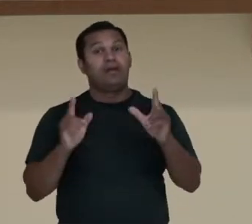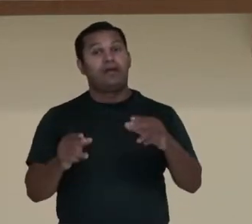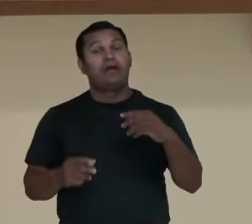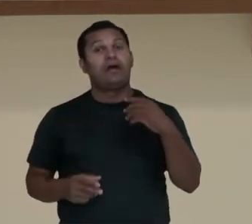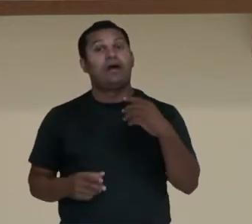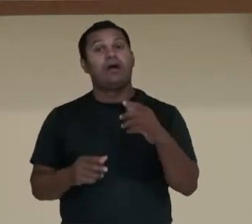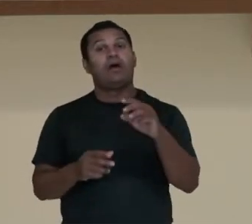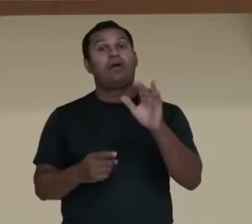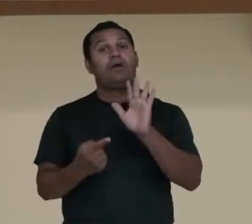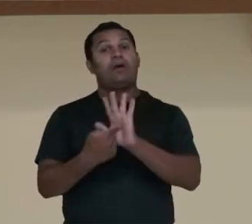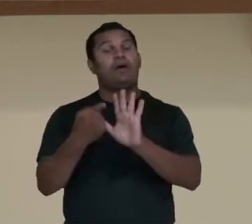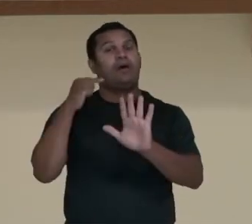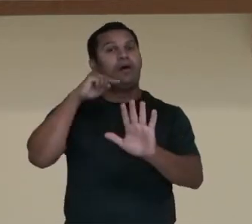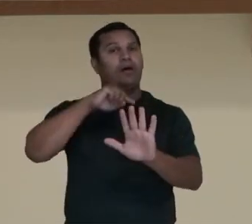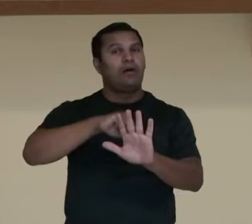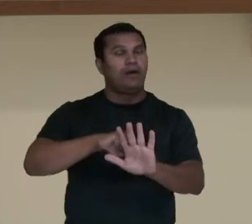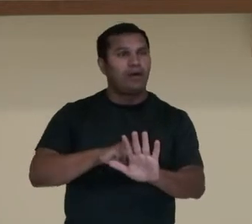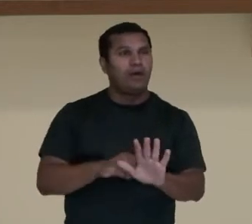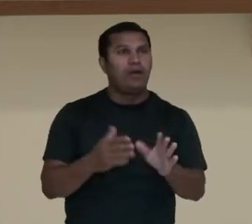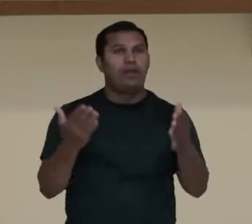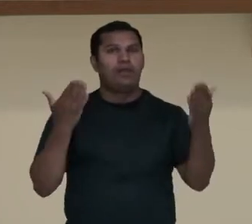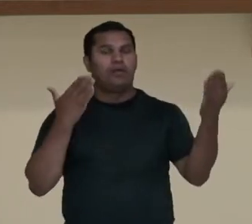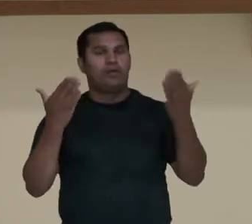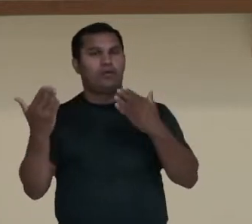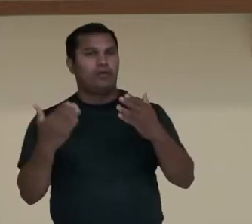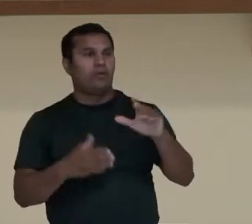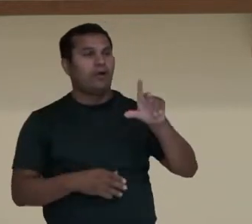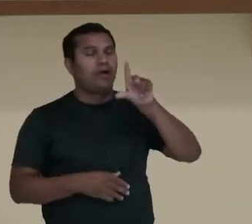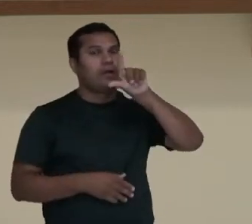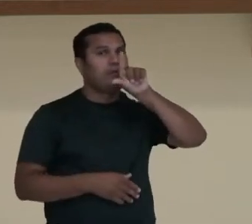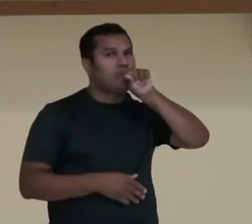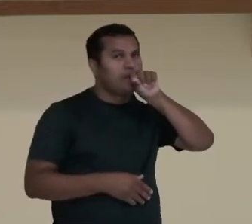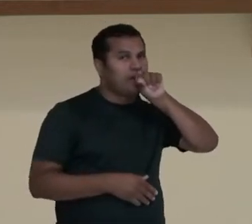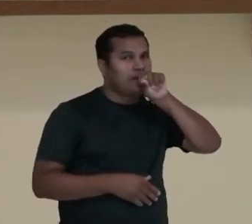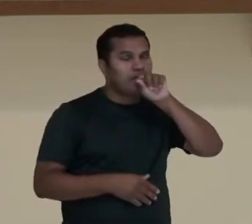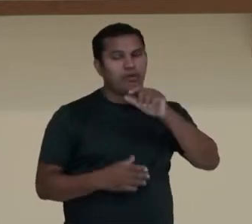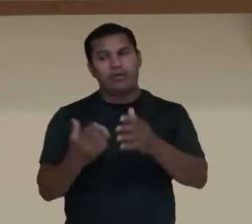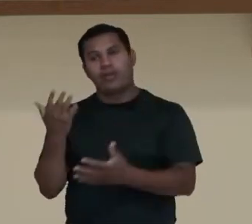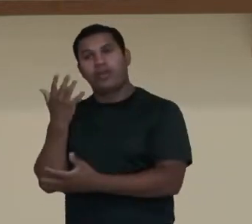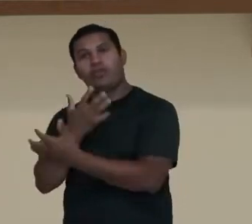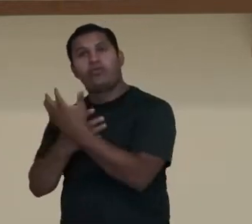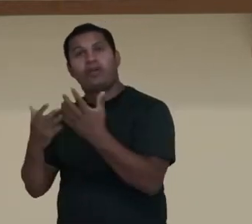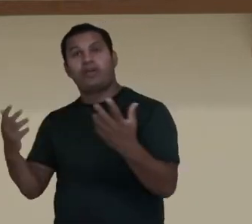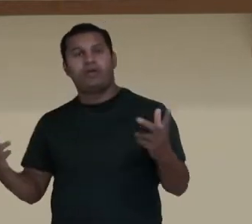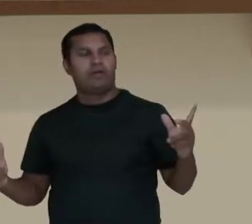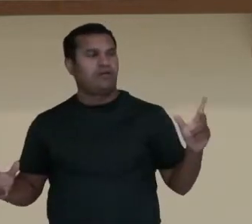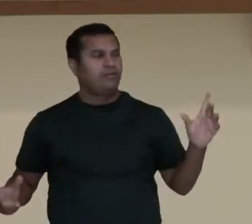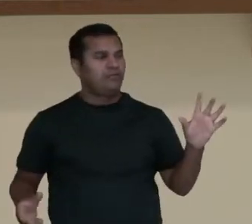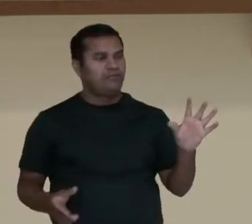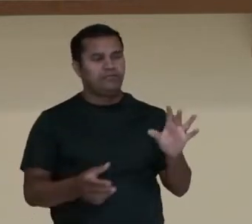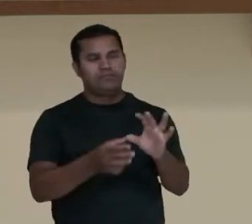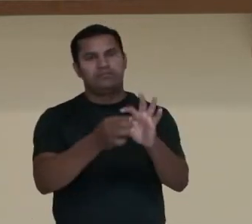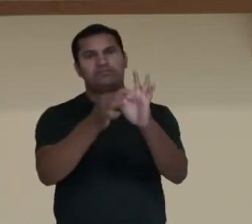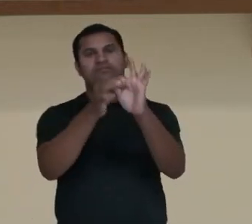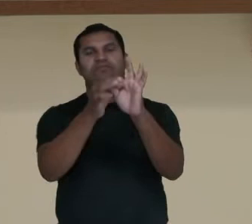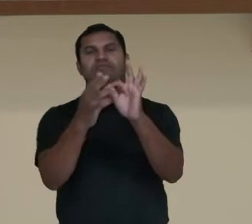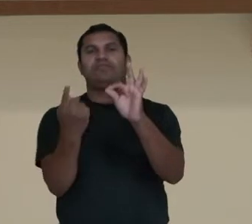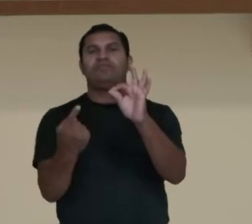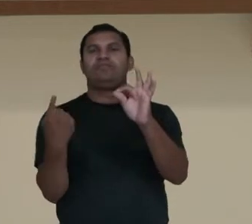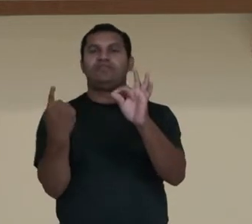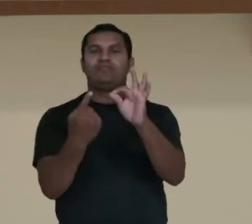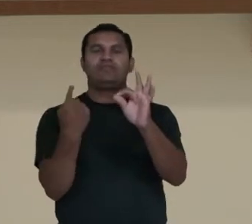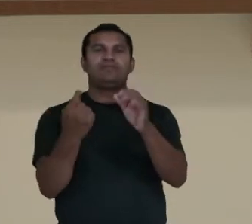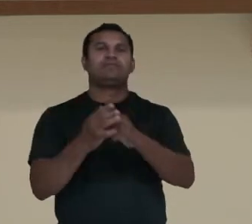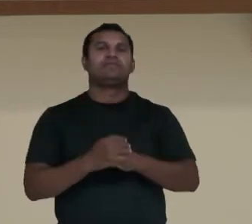o poema dos pássaros, trazendo aqui uma ideia de liberdade de interpretação, mostrando que cada